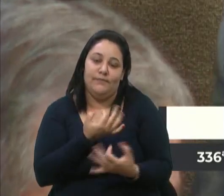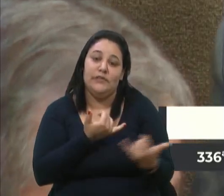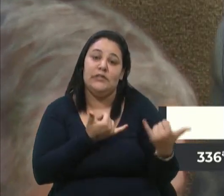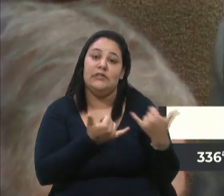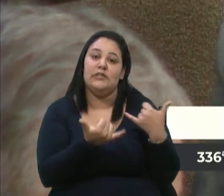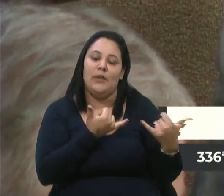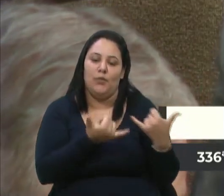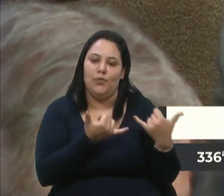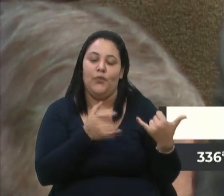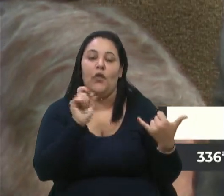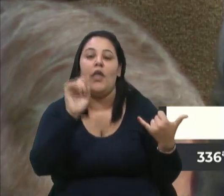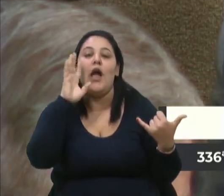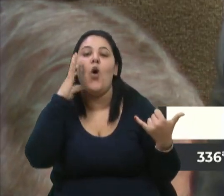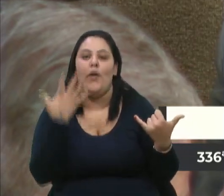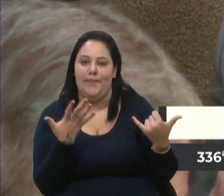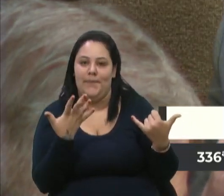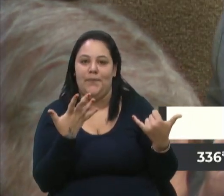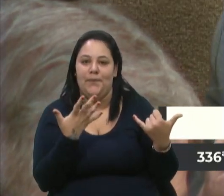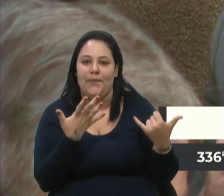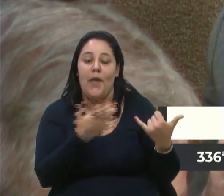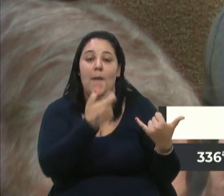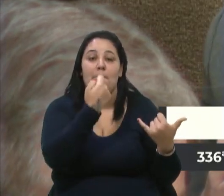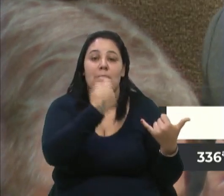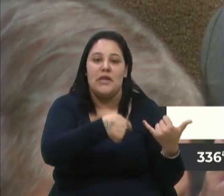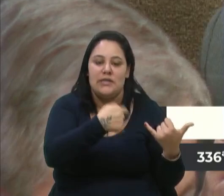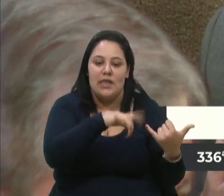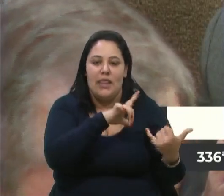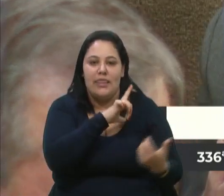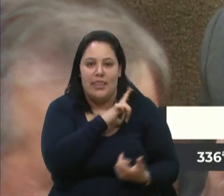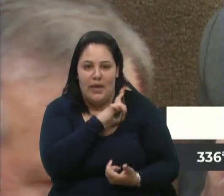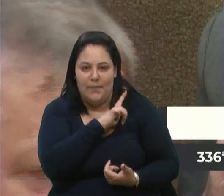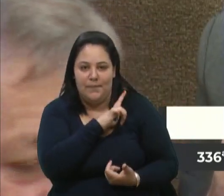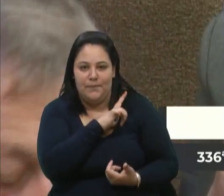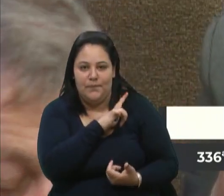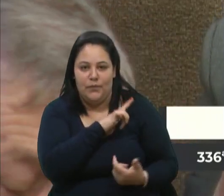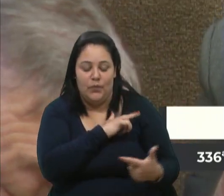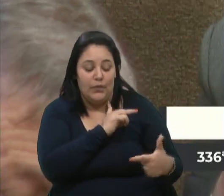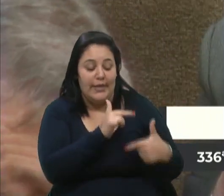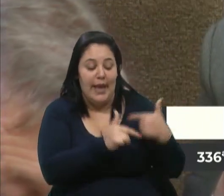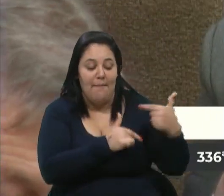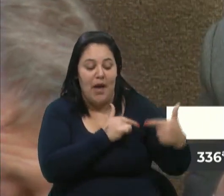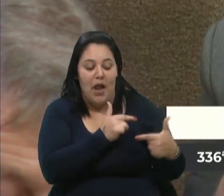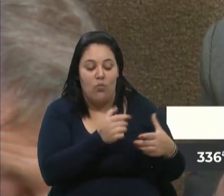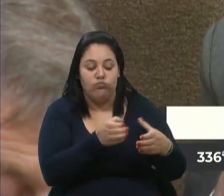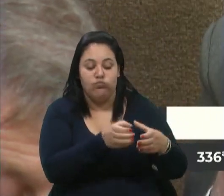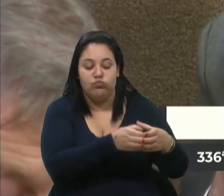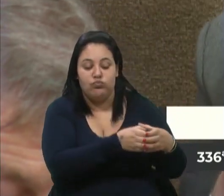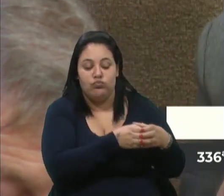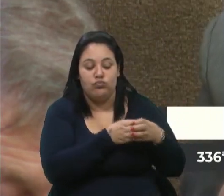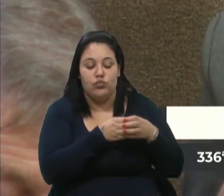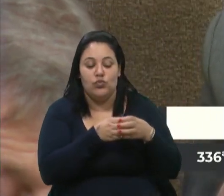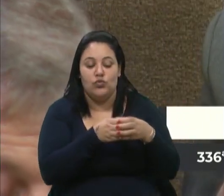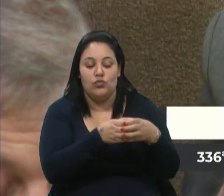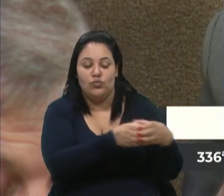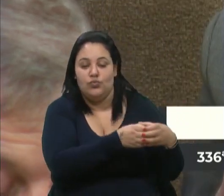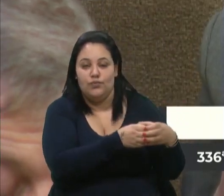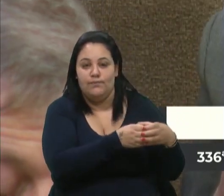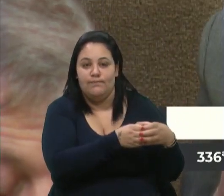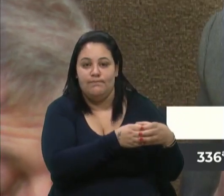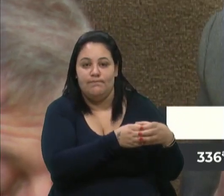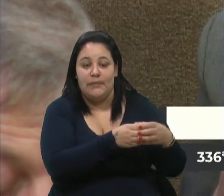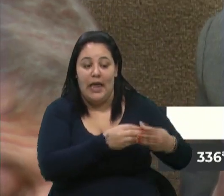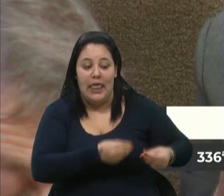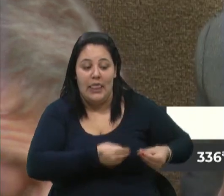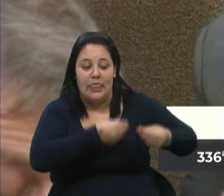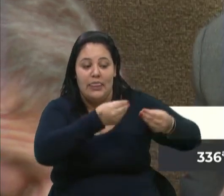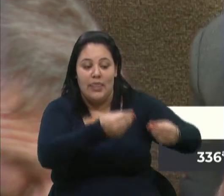o que acontece? É preciso que exista um funcionamento em rede condicionando a esses moradores de